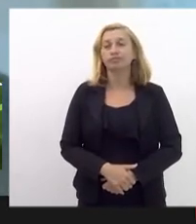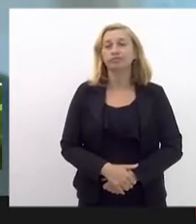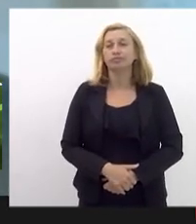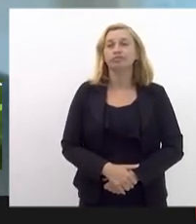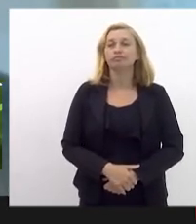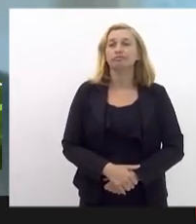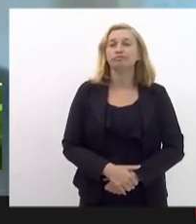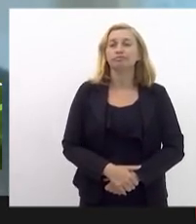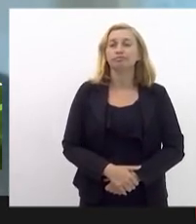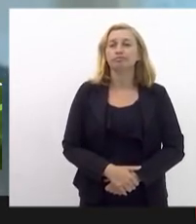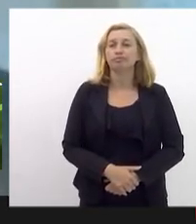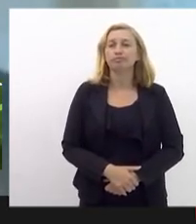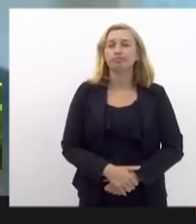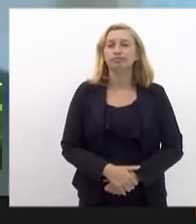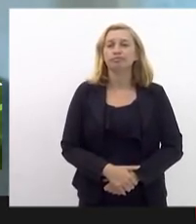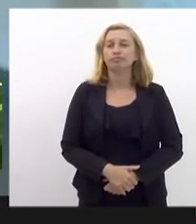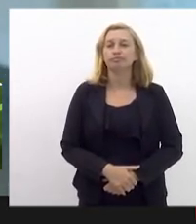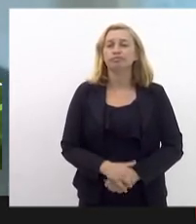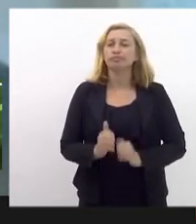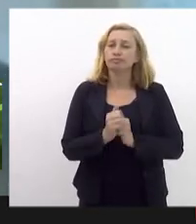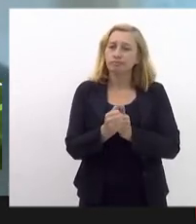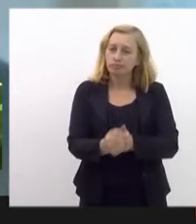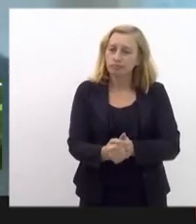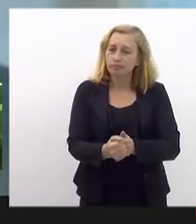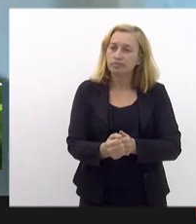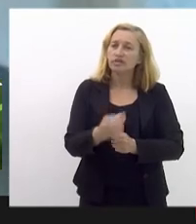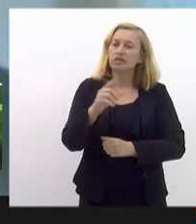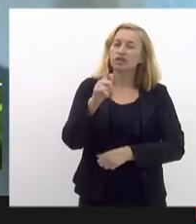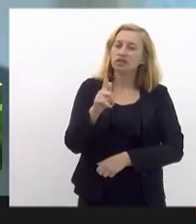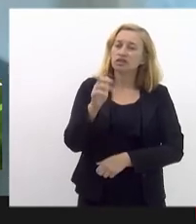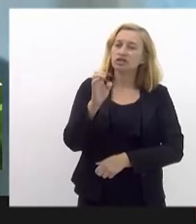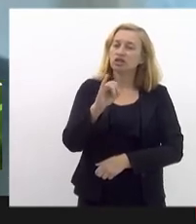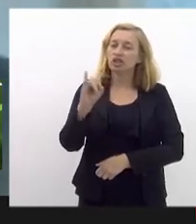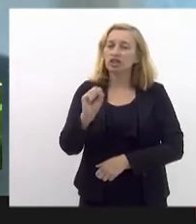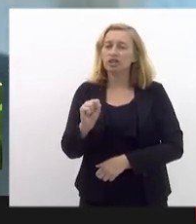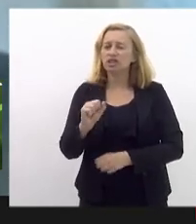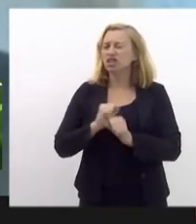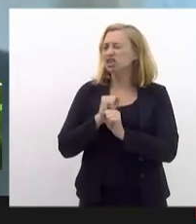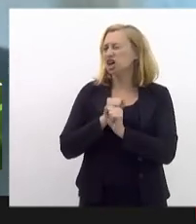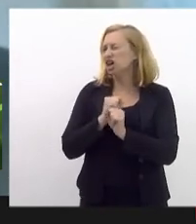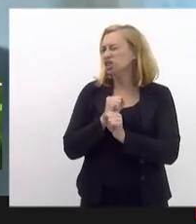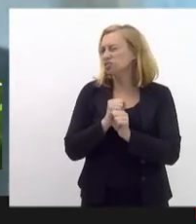coordenado pela combatente Geisa durante tantos anos.